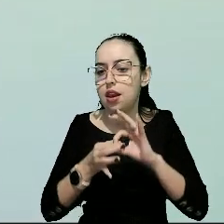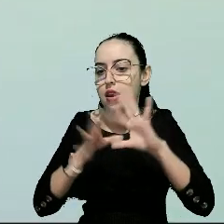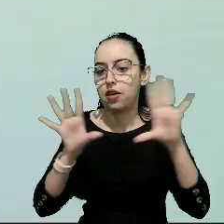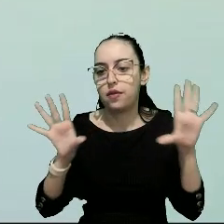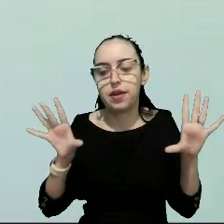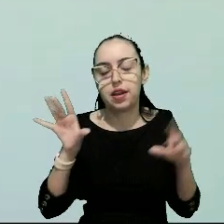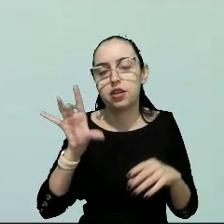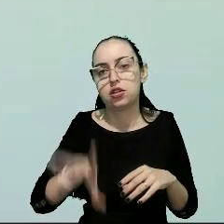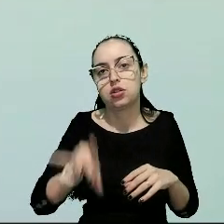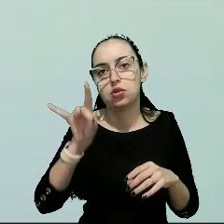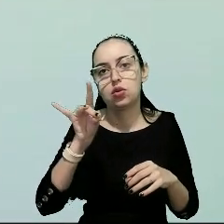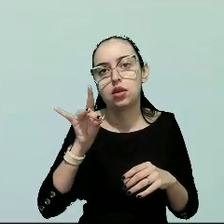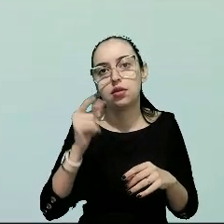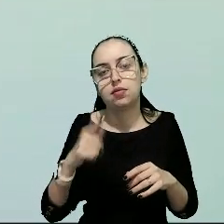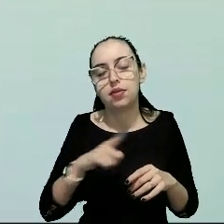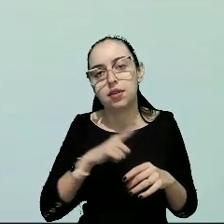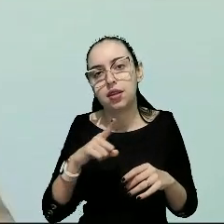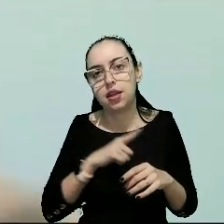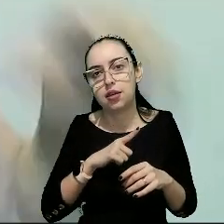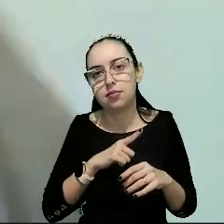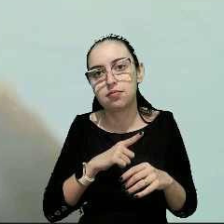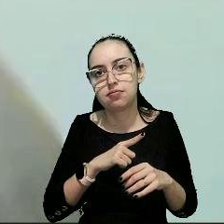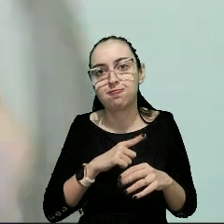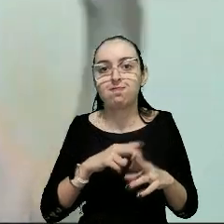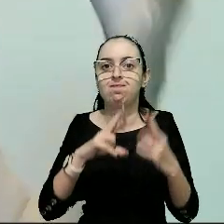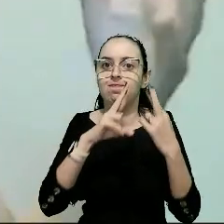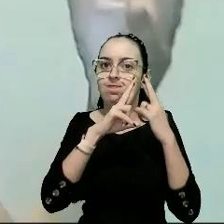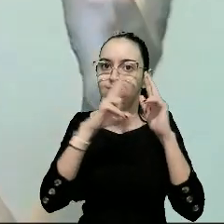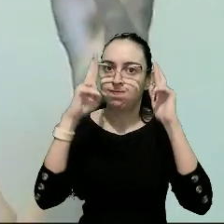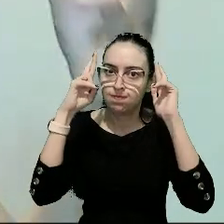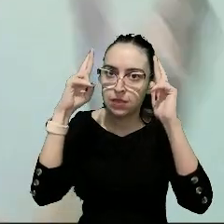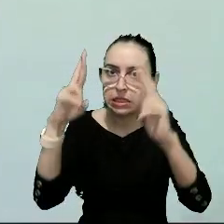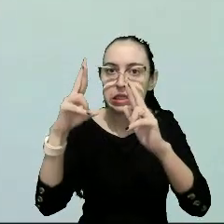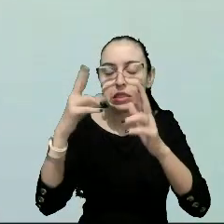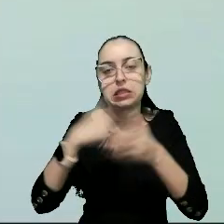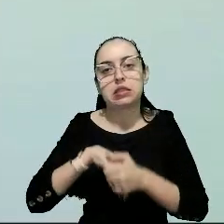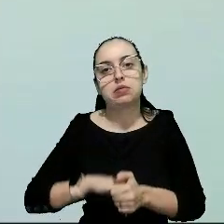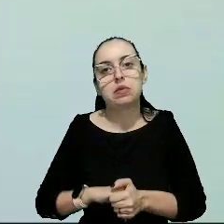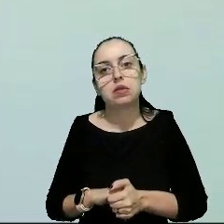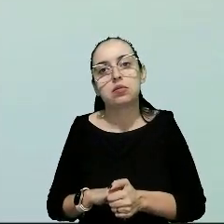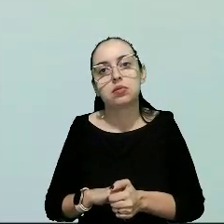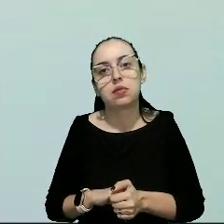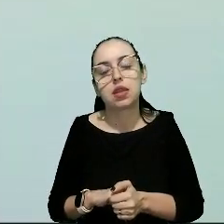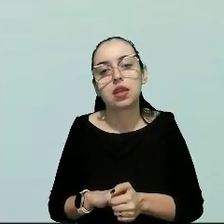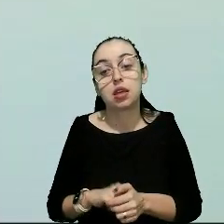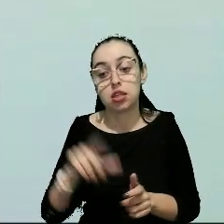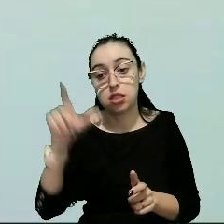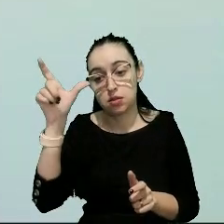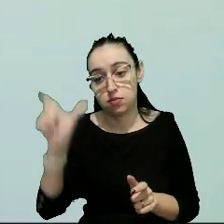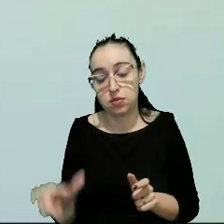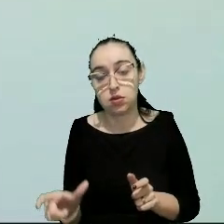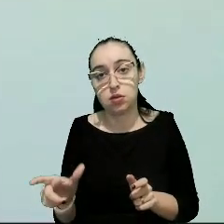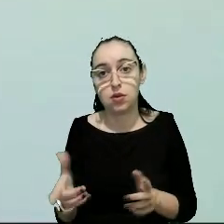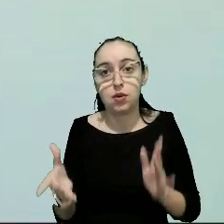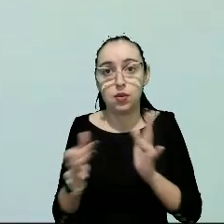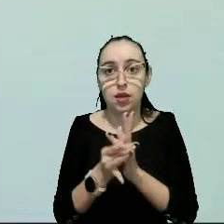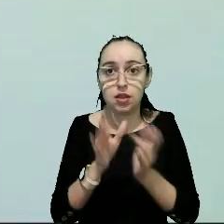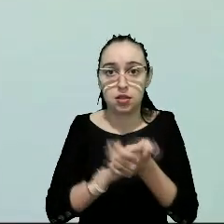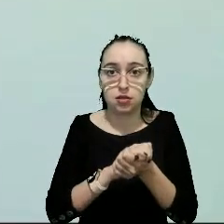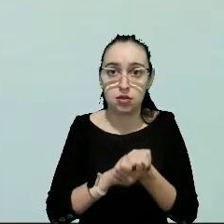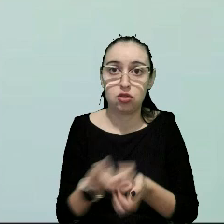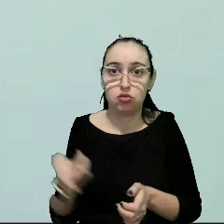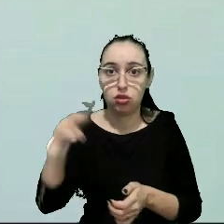maior liberdade de escolha, vem muito mais responsabilidades. Porque essa mesma pessoa que está